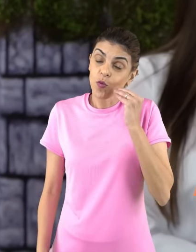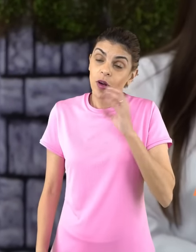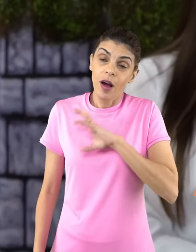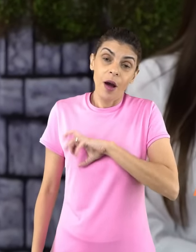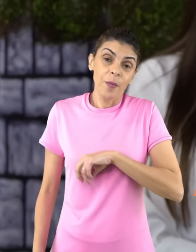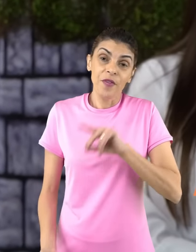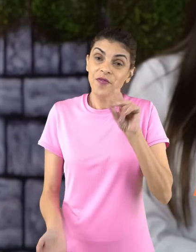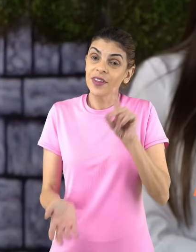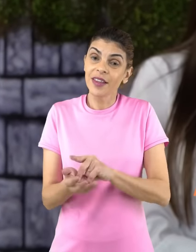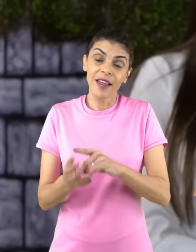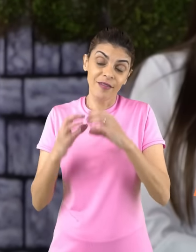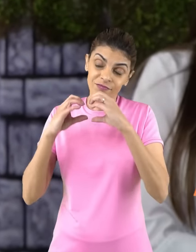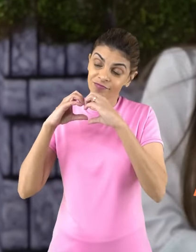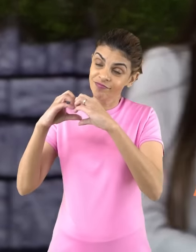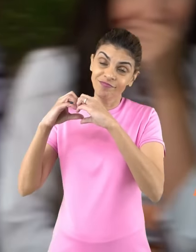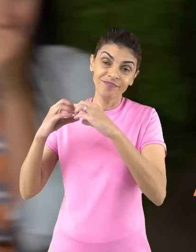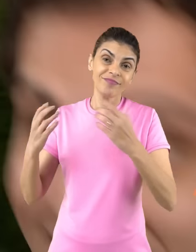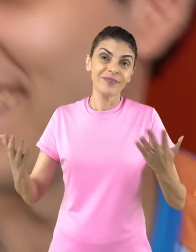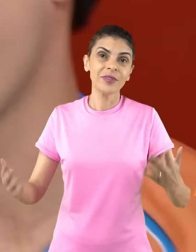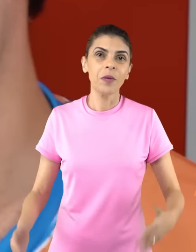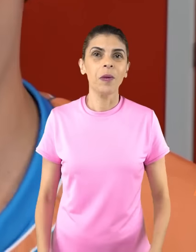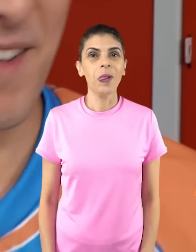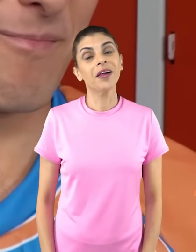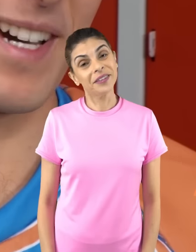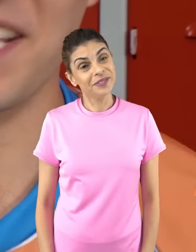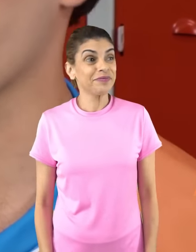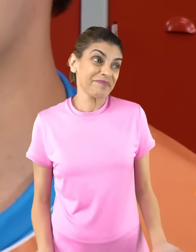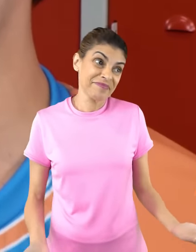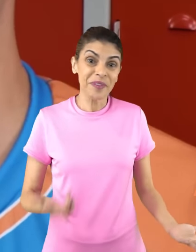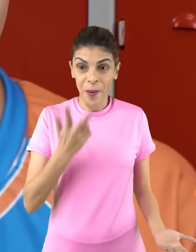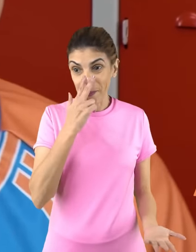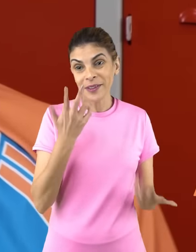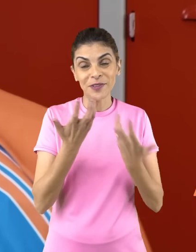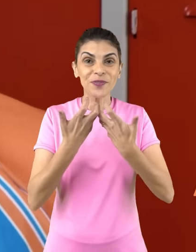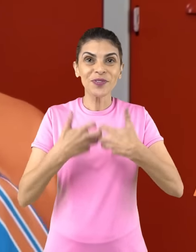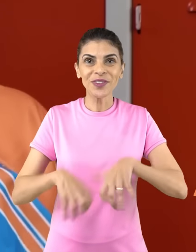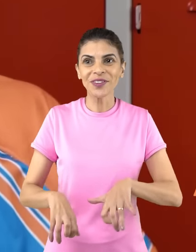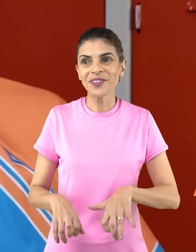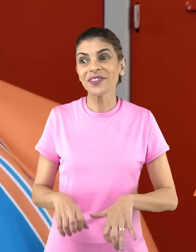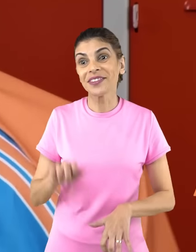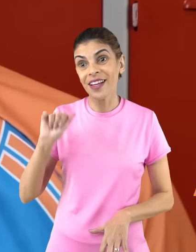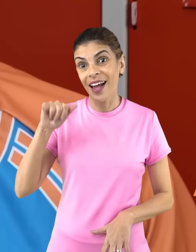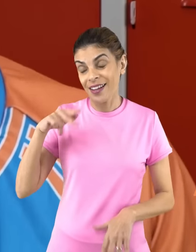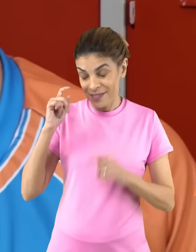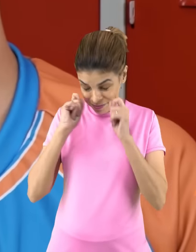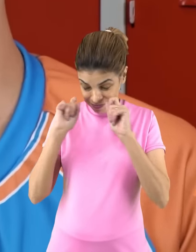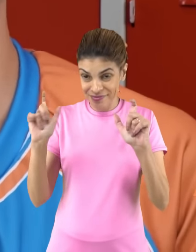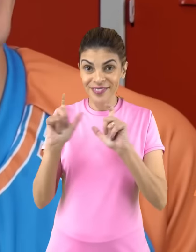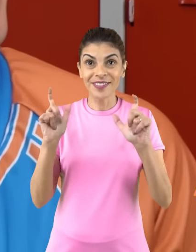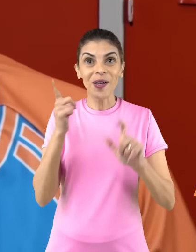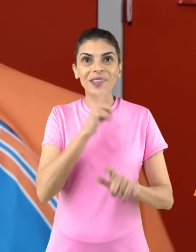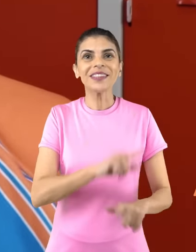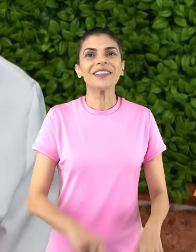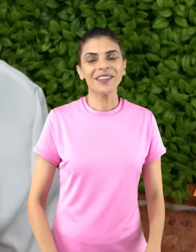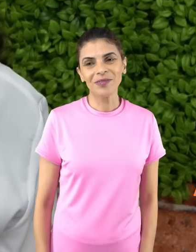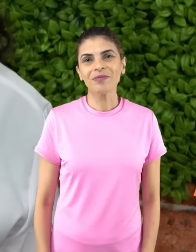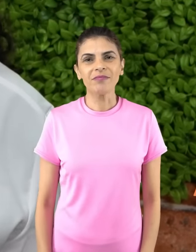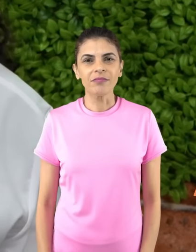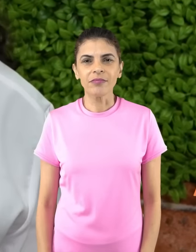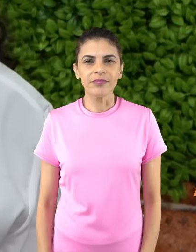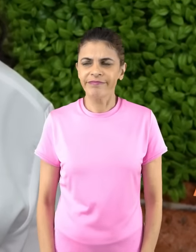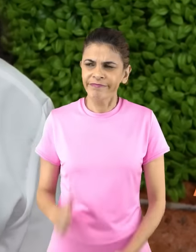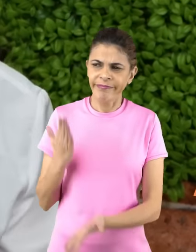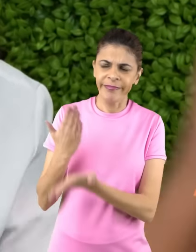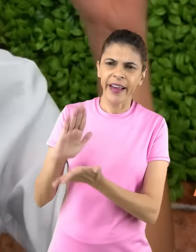de amor do crush verdadeiro É, parece que funcionou A Ana até despertou do sono profundo Não é